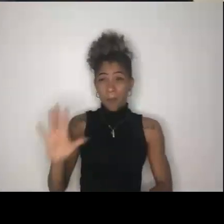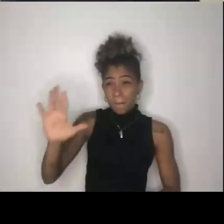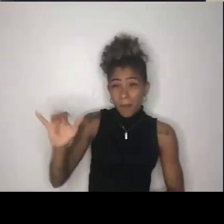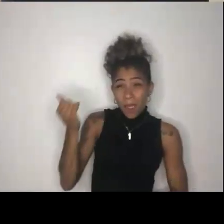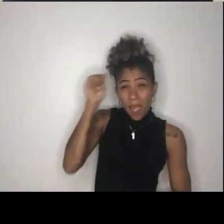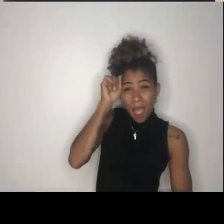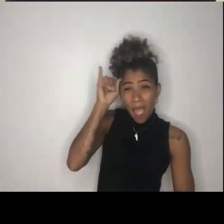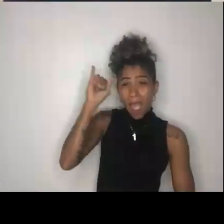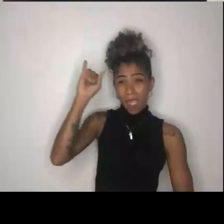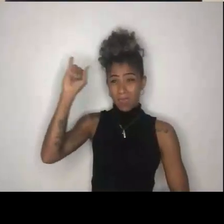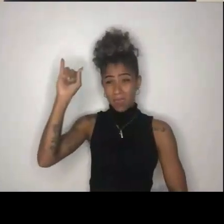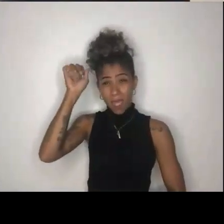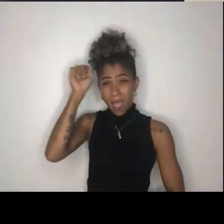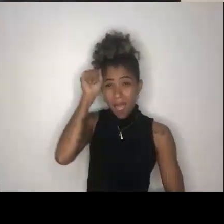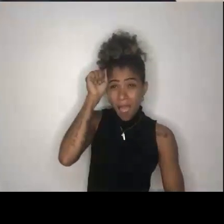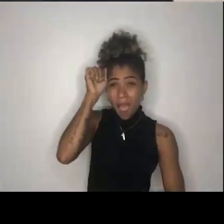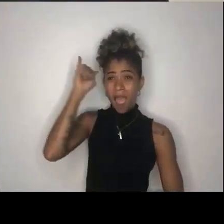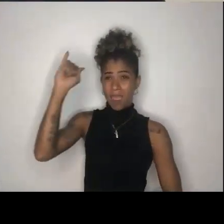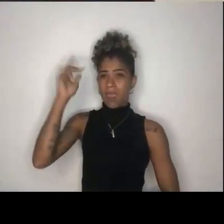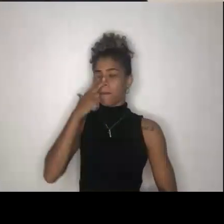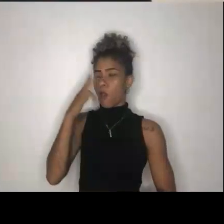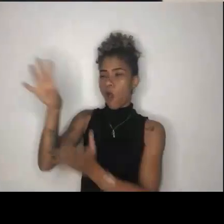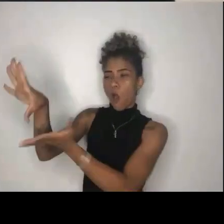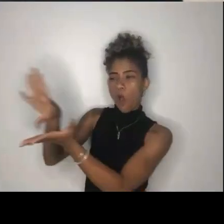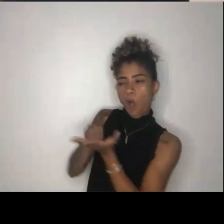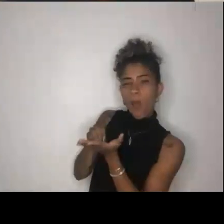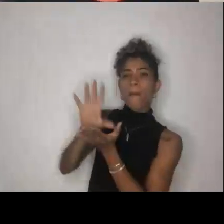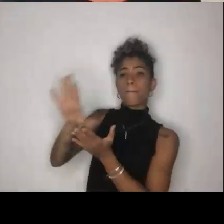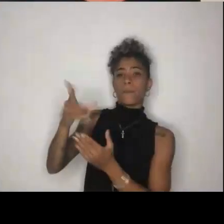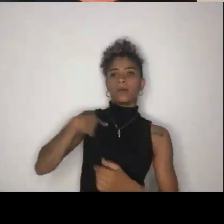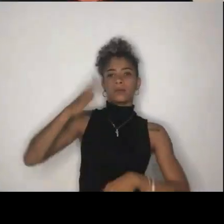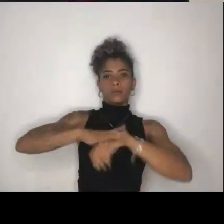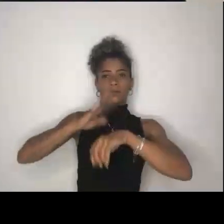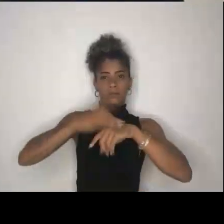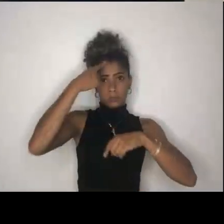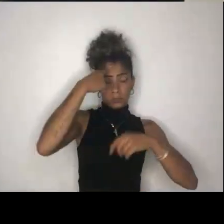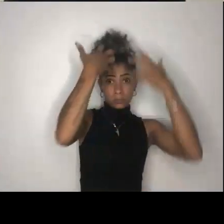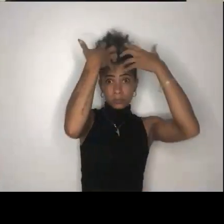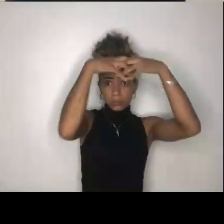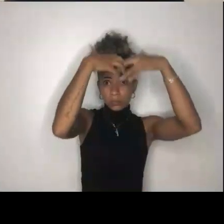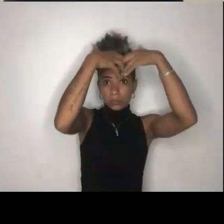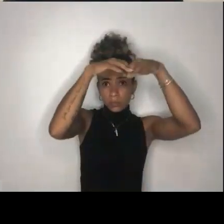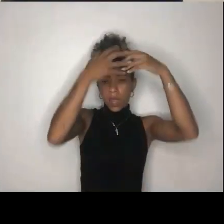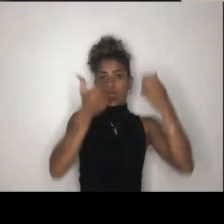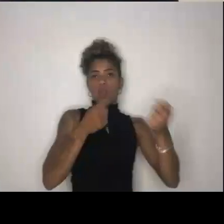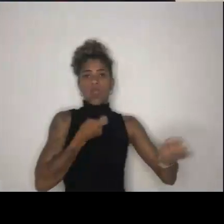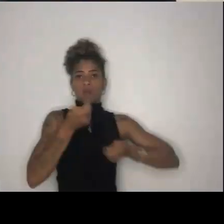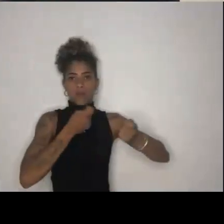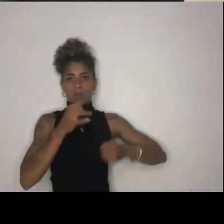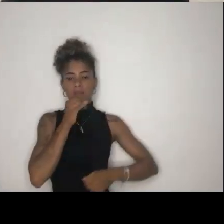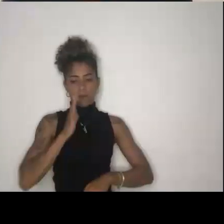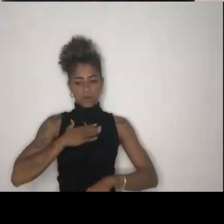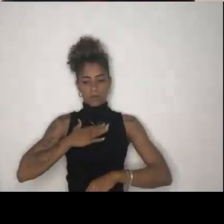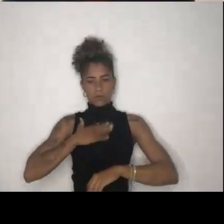que adota alguns princípios de códigos mas o nosso código é muito mais imprevisível então por exemplo eu resolvi